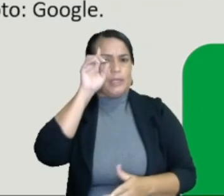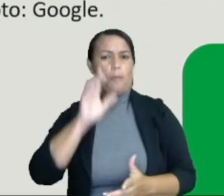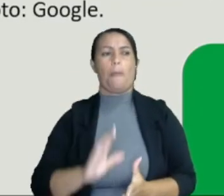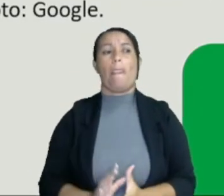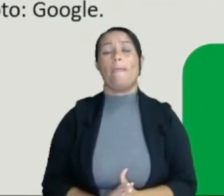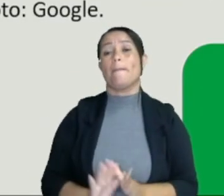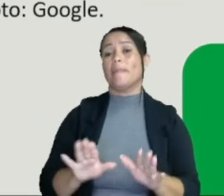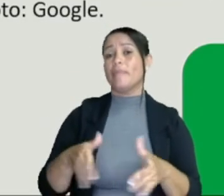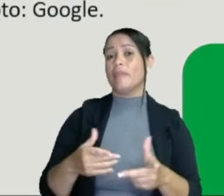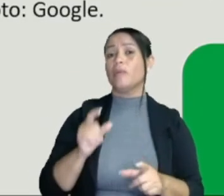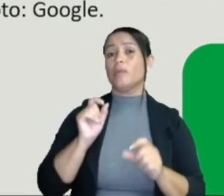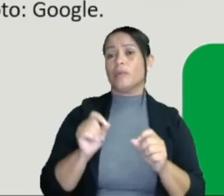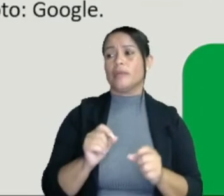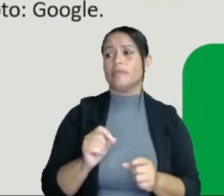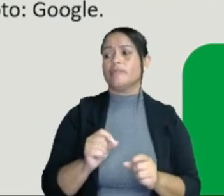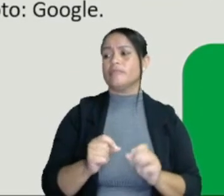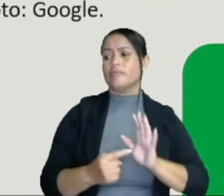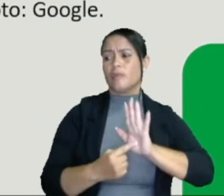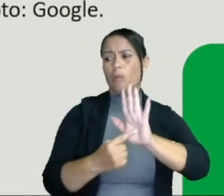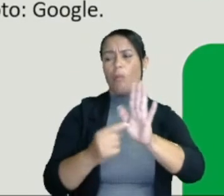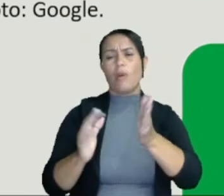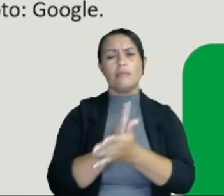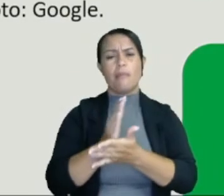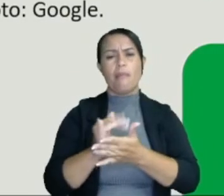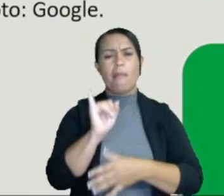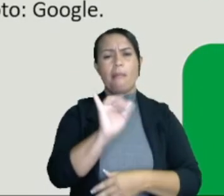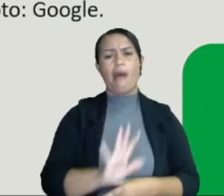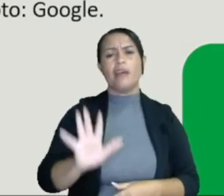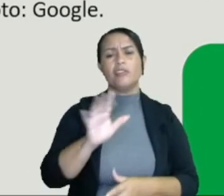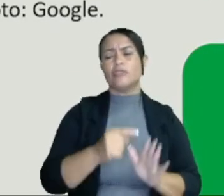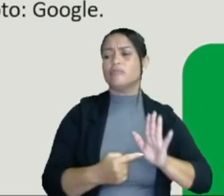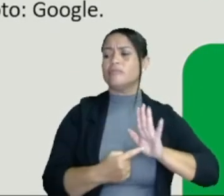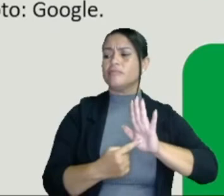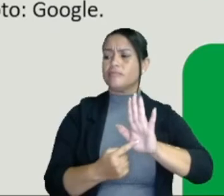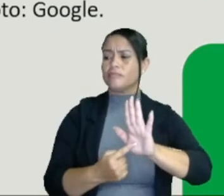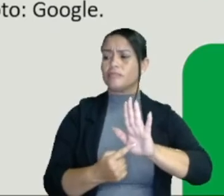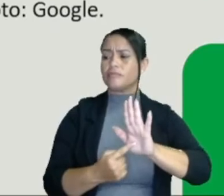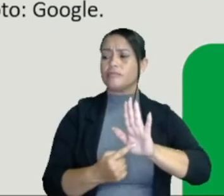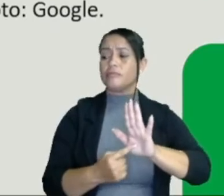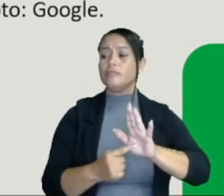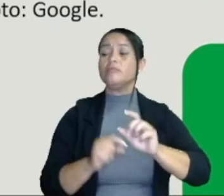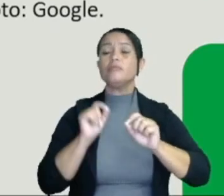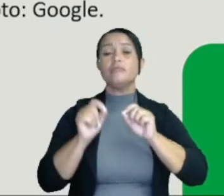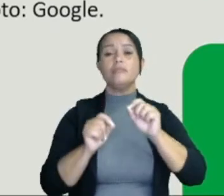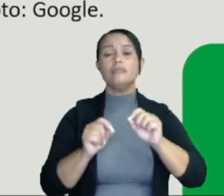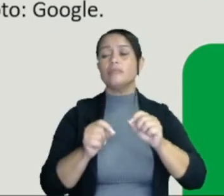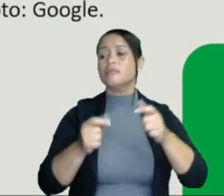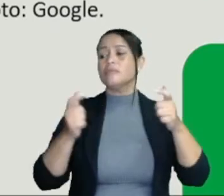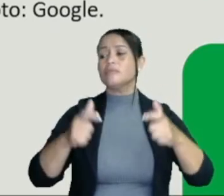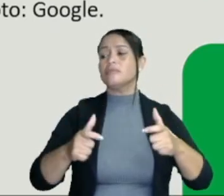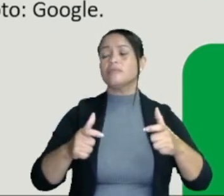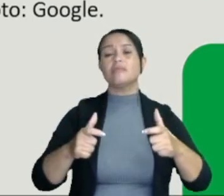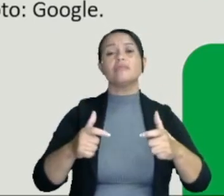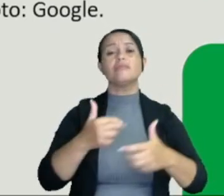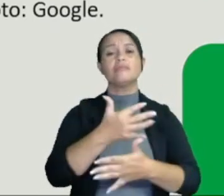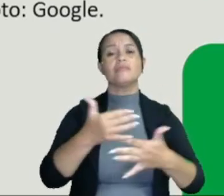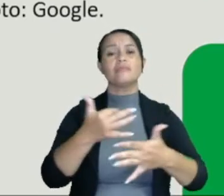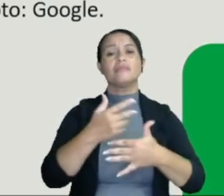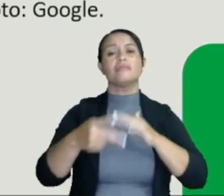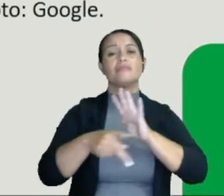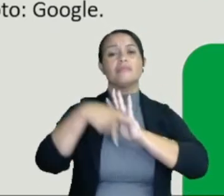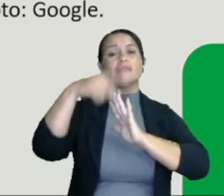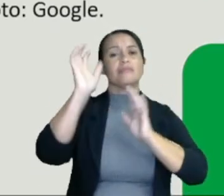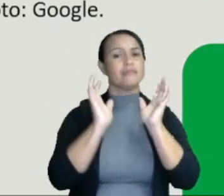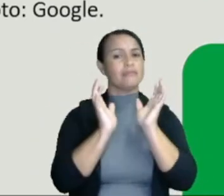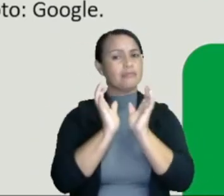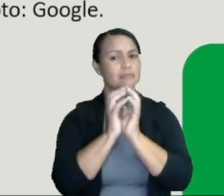tá? Então, eu peguei aqui algumas imagens de satélite para a gente ter uma noção. Essa imagem aqui seria da cidade do Recife, né? Aqui já tem a